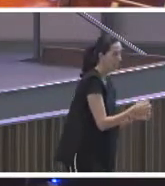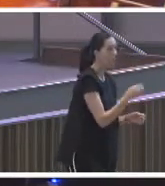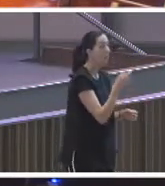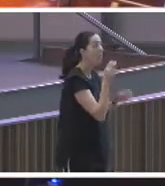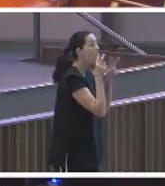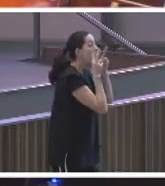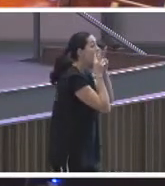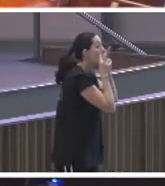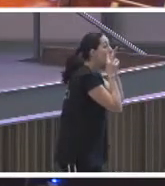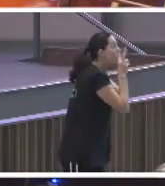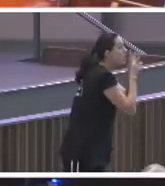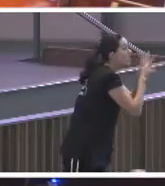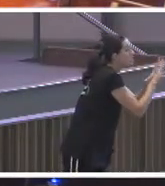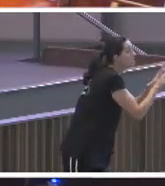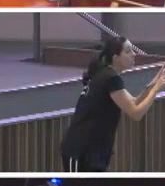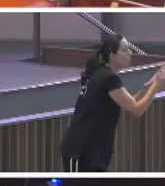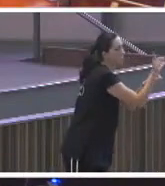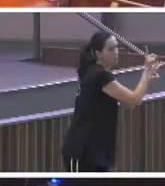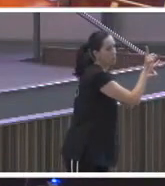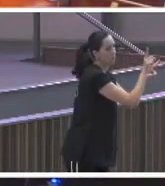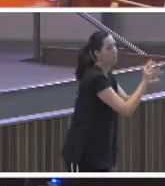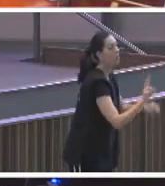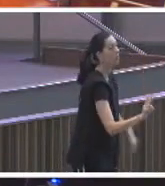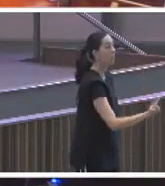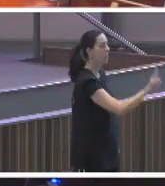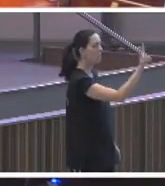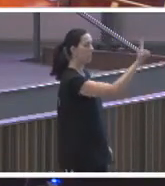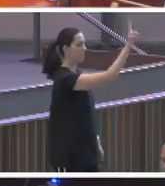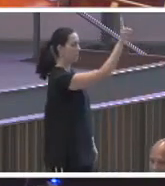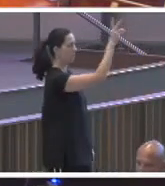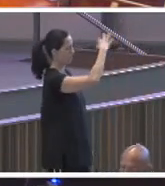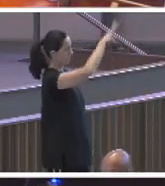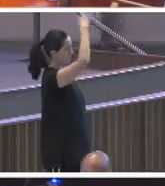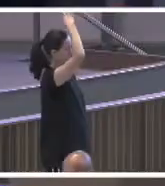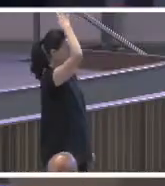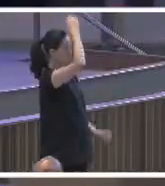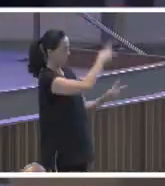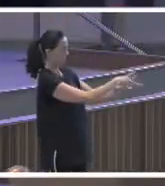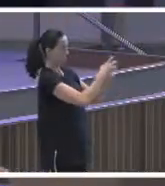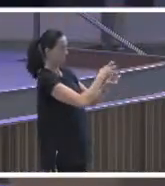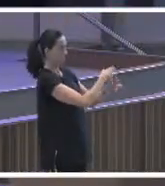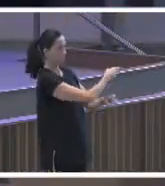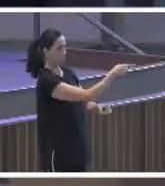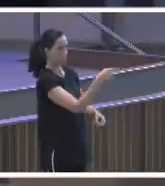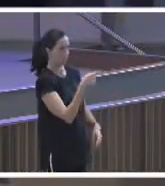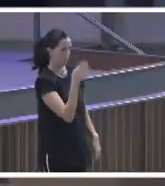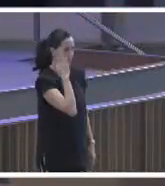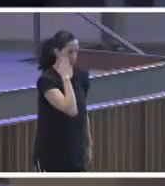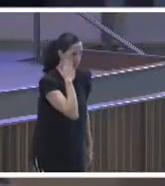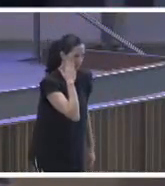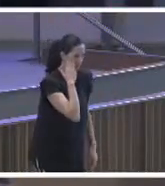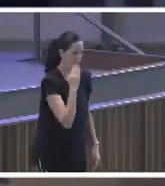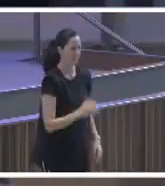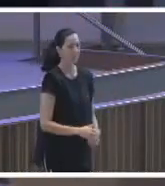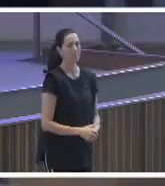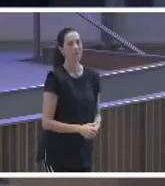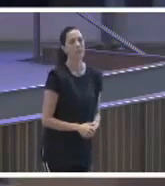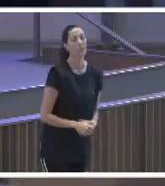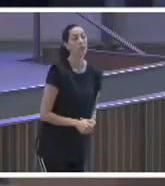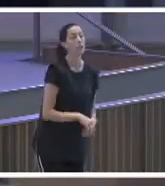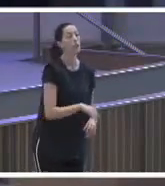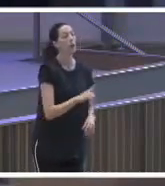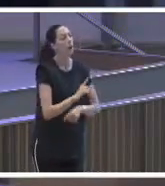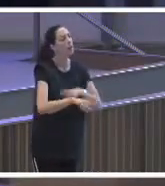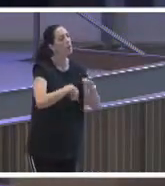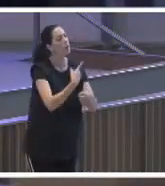dos valores e da manifestação do Espírito na nossa vida. E eu queria retomar esse estudo a partir do